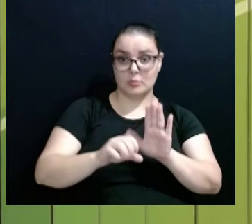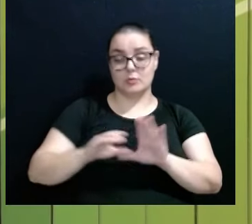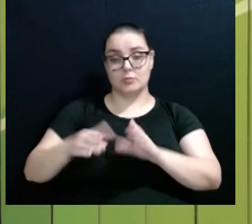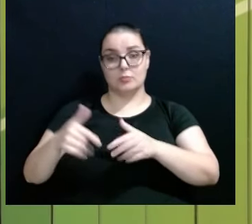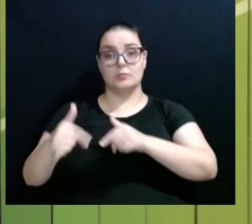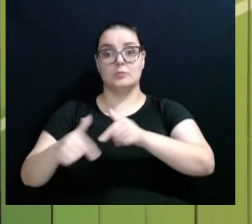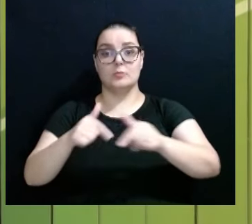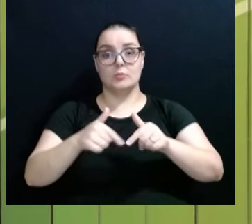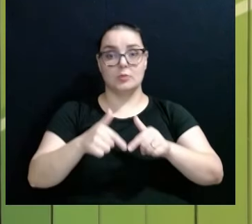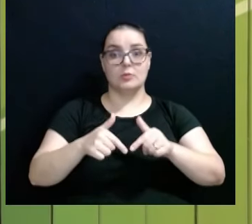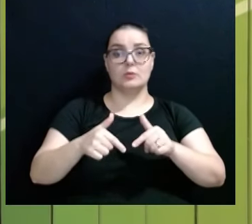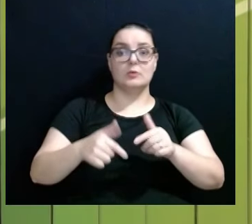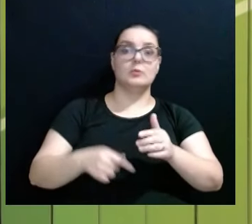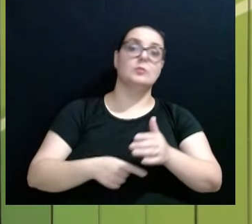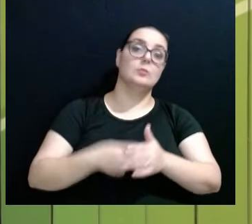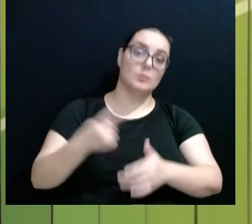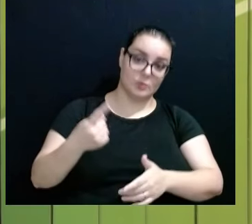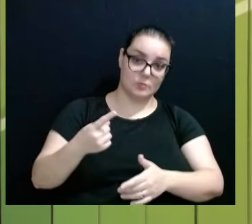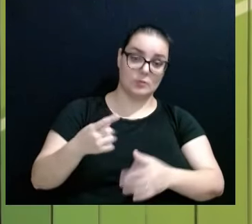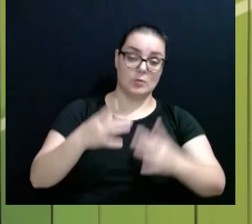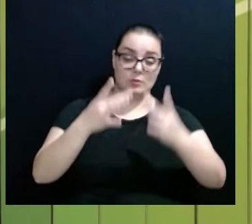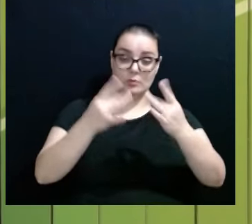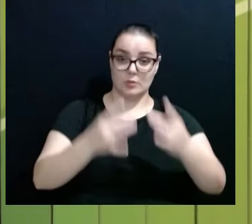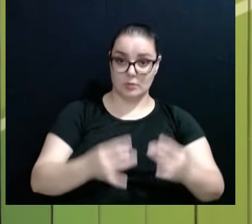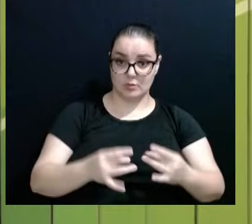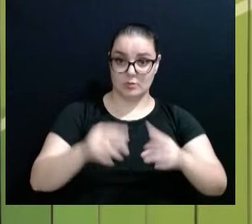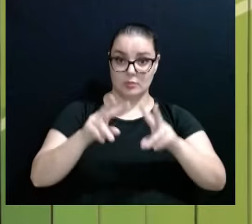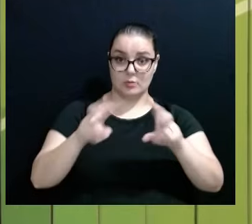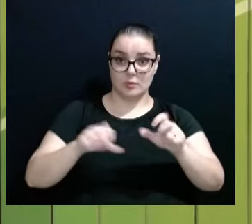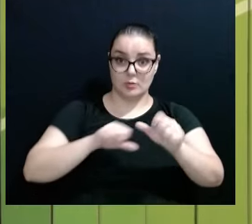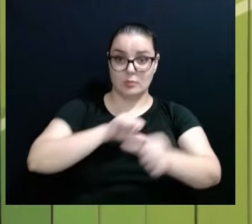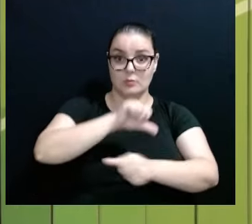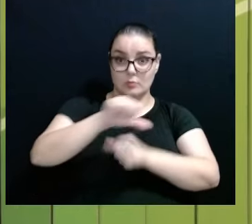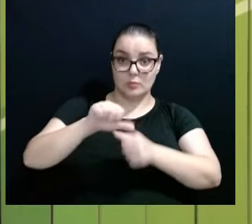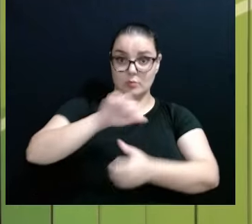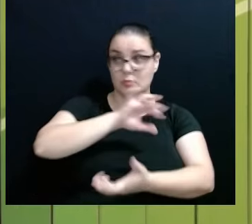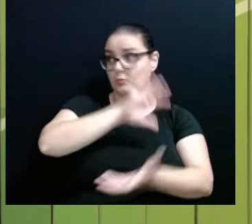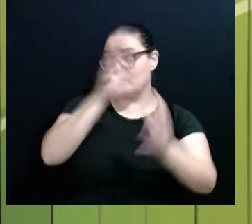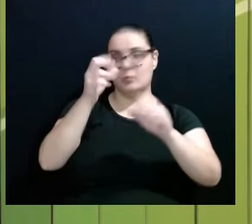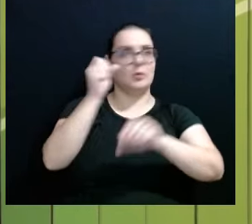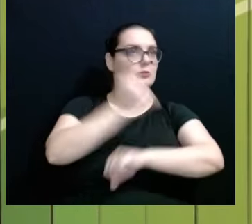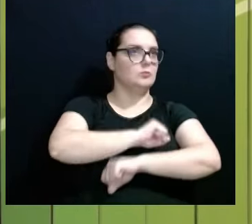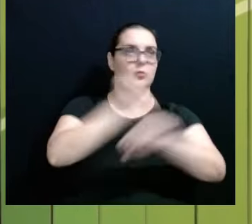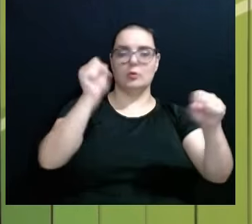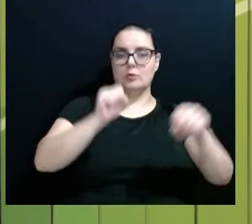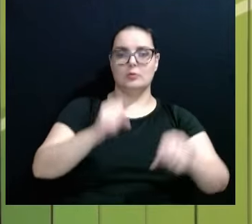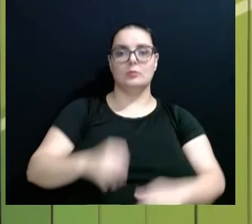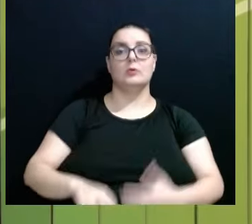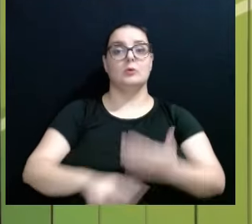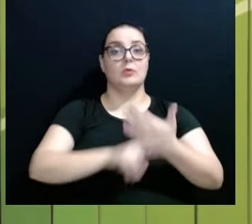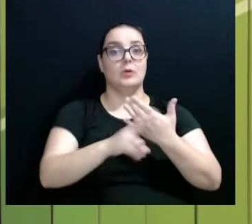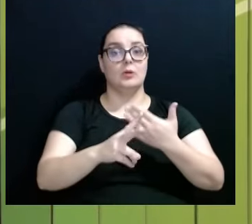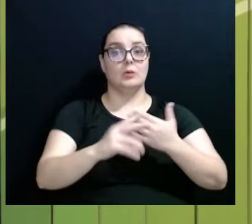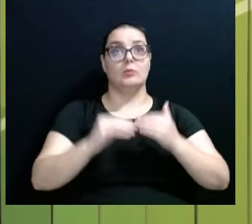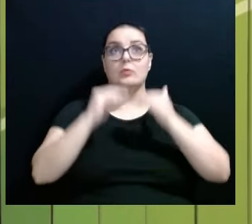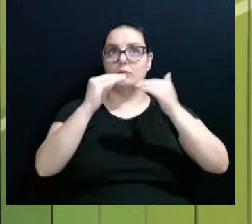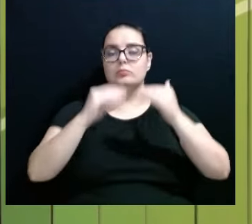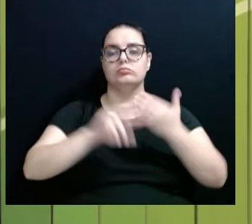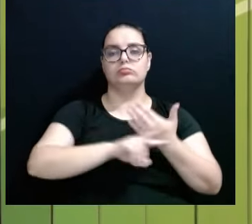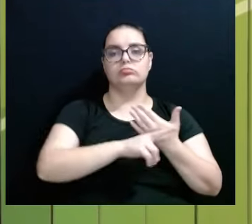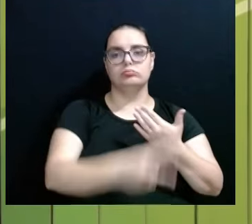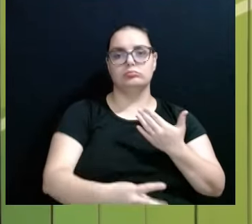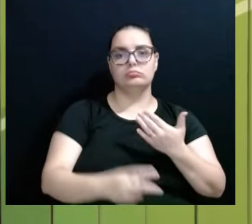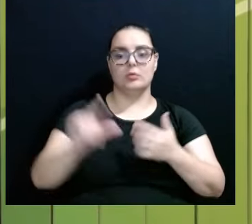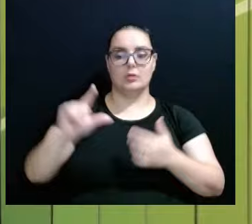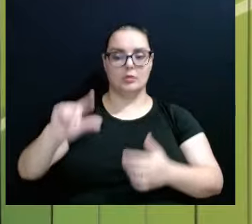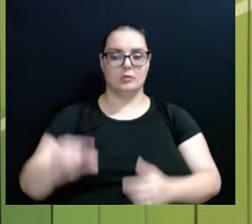capítulo 8 do grupo de trabalho primeiro, que vai abordar o tema mudanças abruptas, eventos de alto impacto